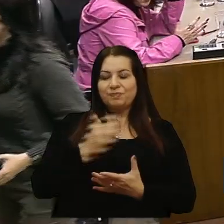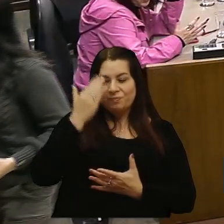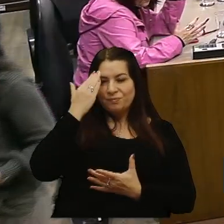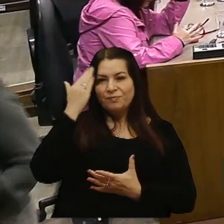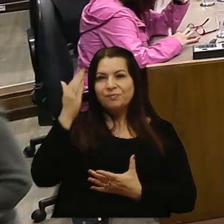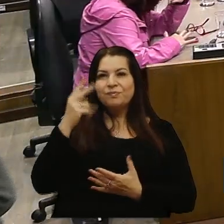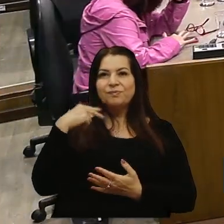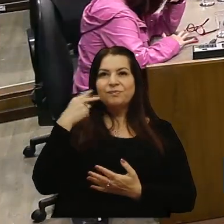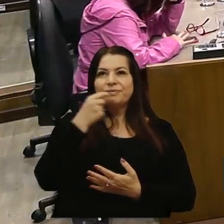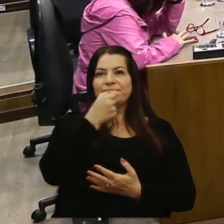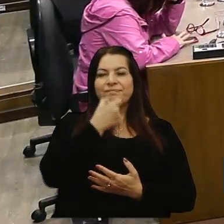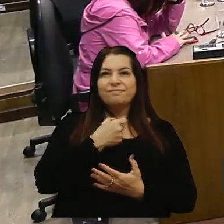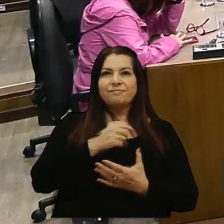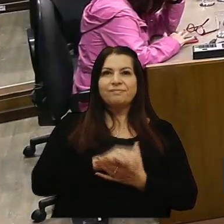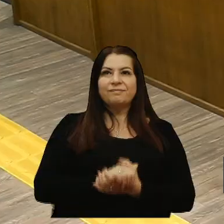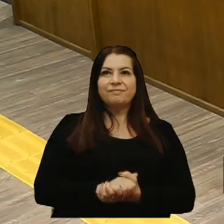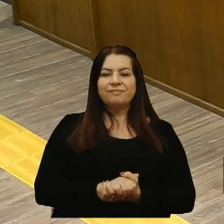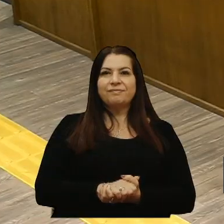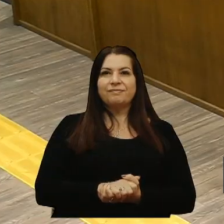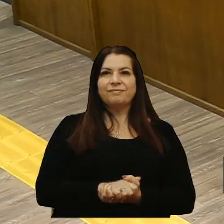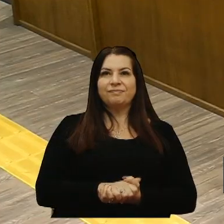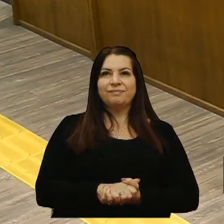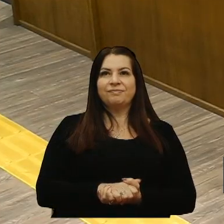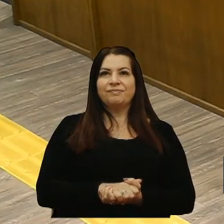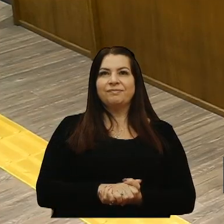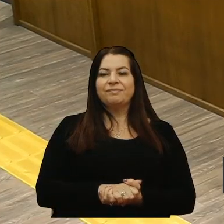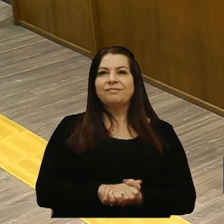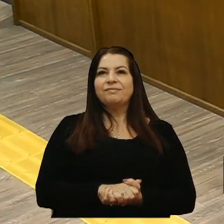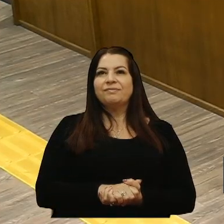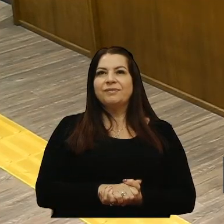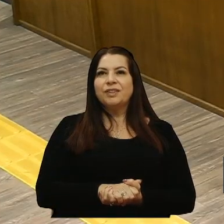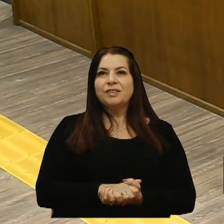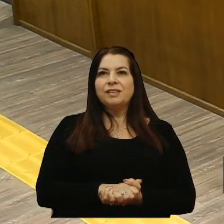Obrigado, vereador Cristiano Becker, poeta.